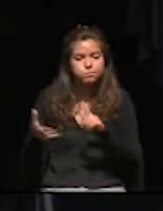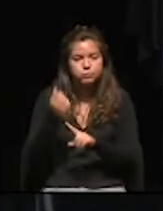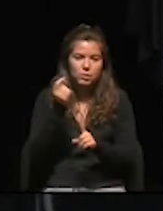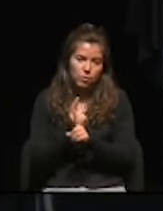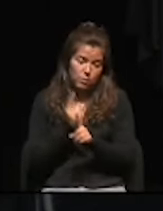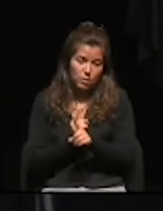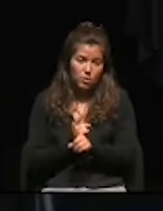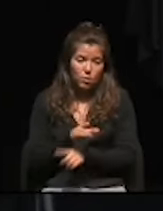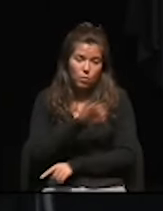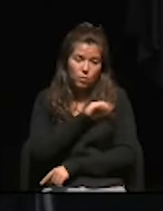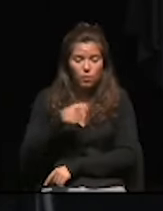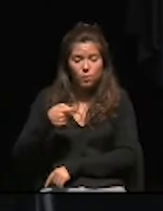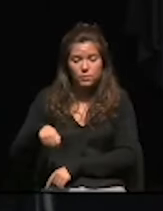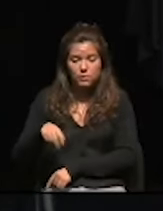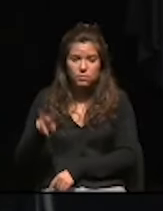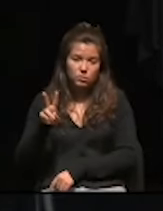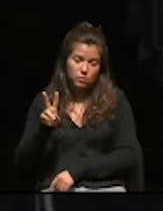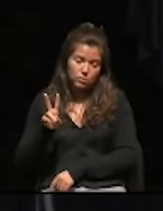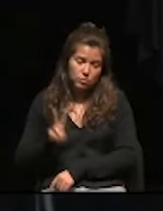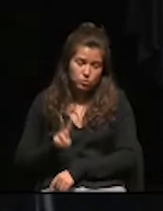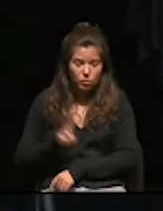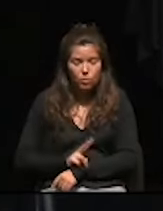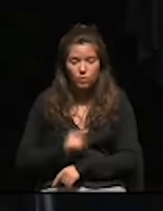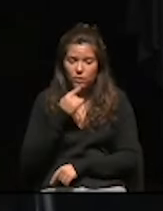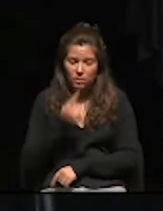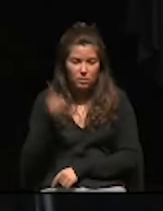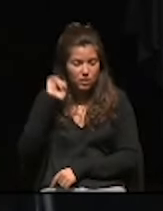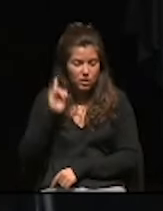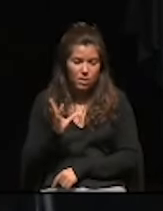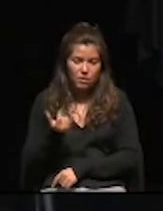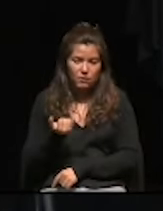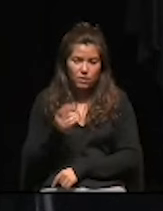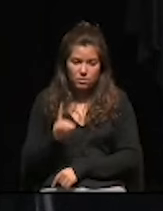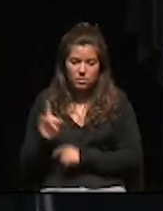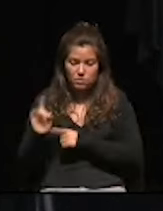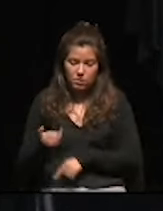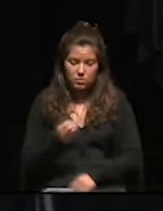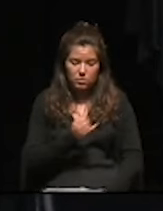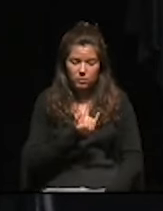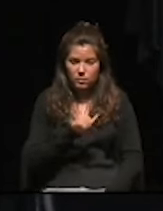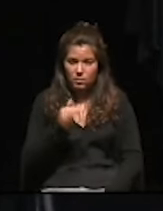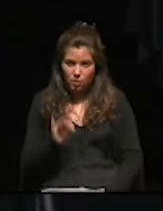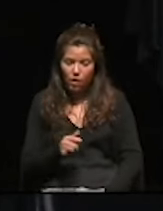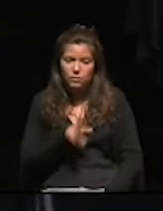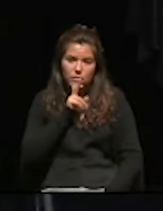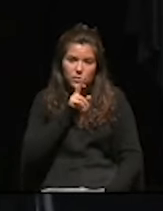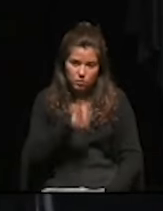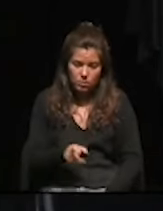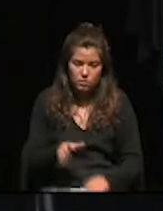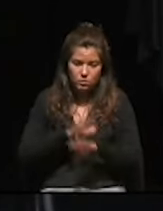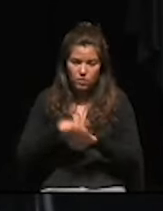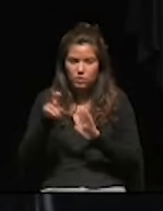publicamente na 19ª reunião plenária desta Assembleia Municipal de 26 de março de 2024, em resposta a uma intervenção sobre